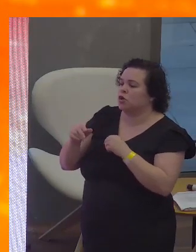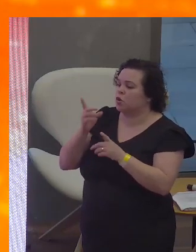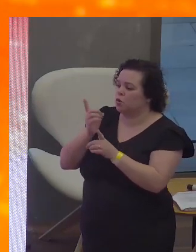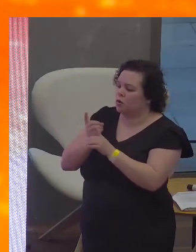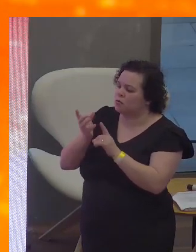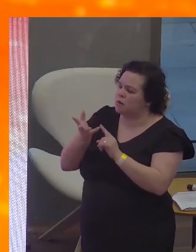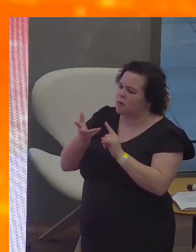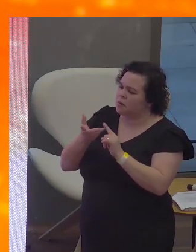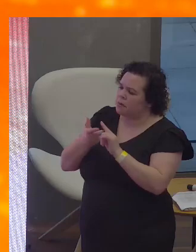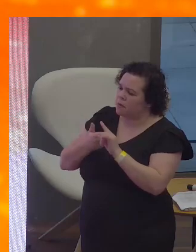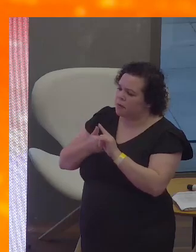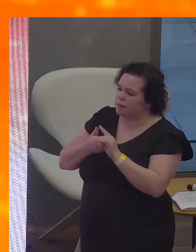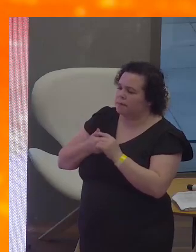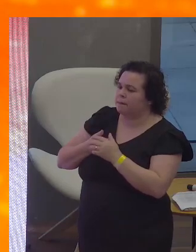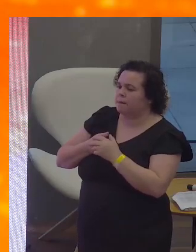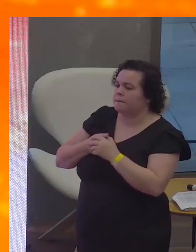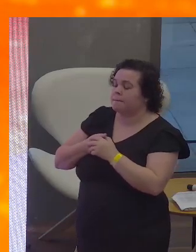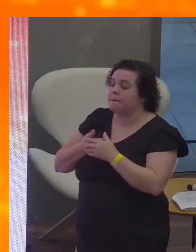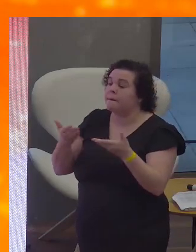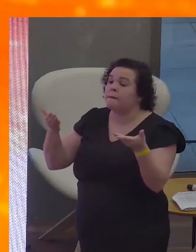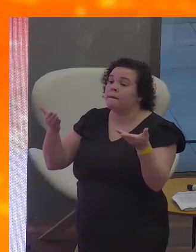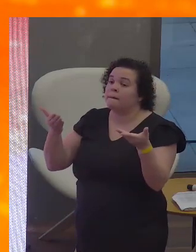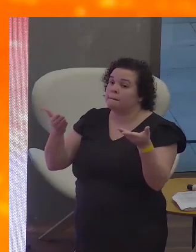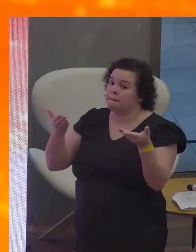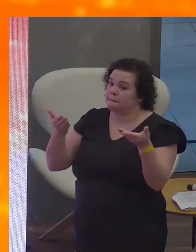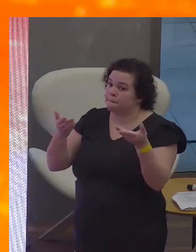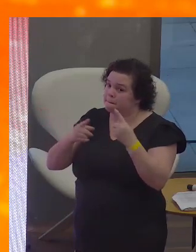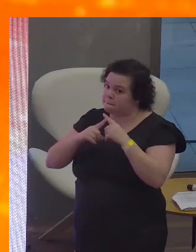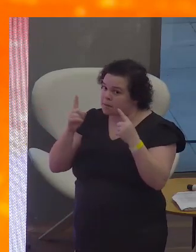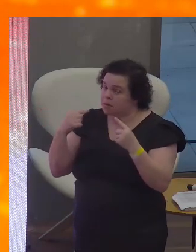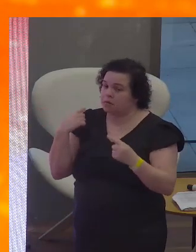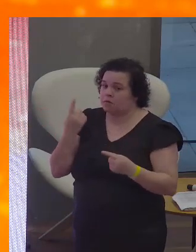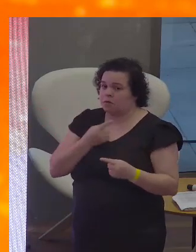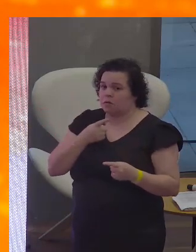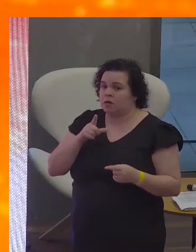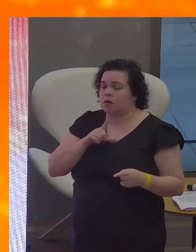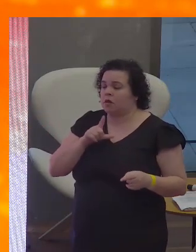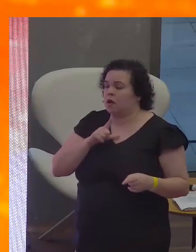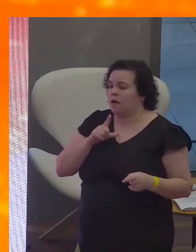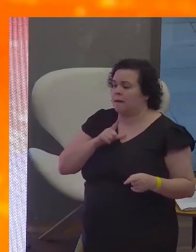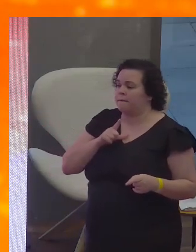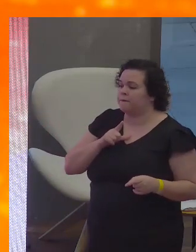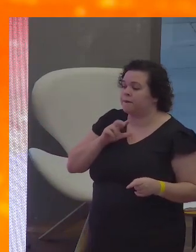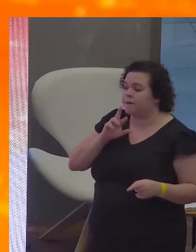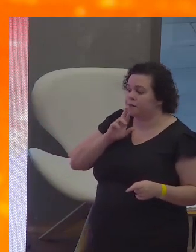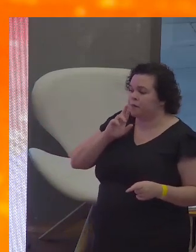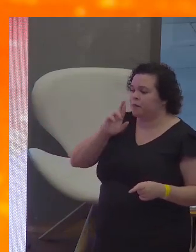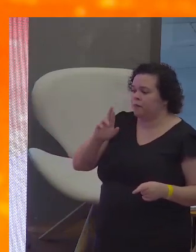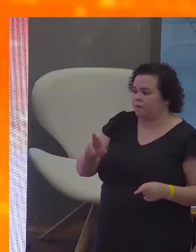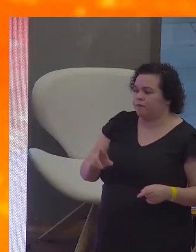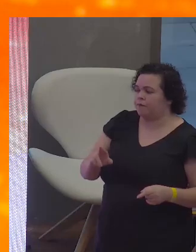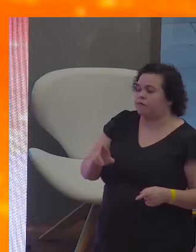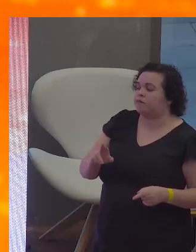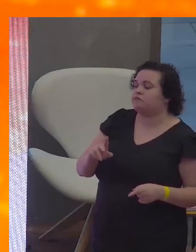mais. Agora, o que a gente tem, tá? Qual o resultado desse